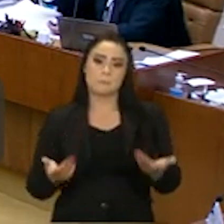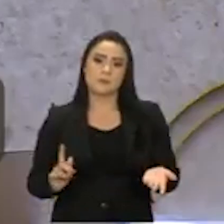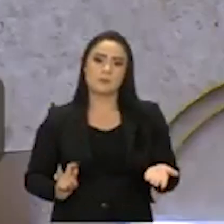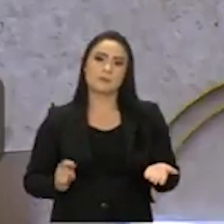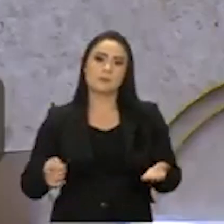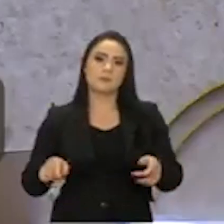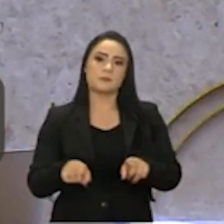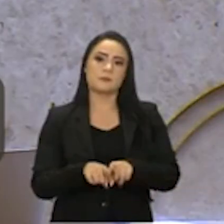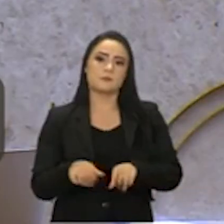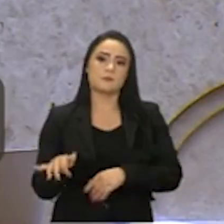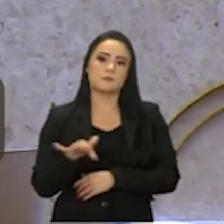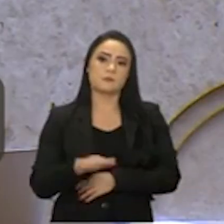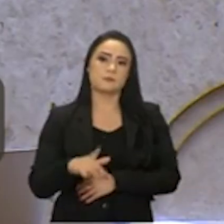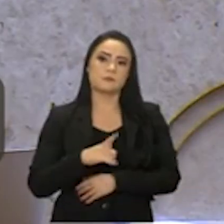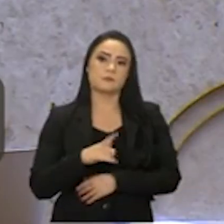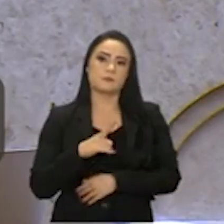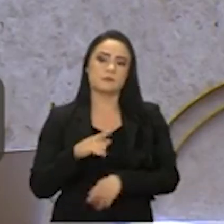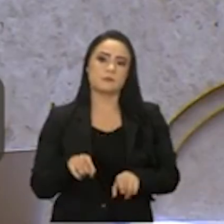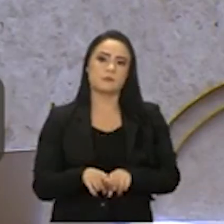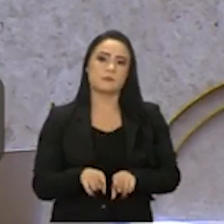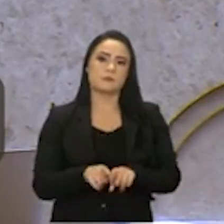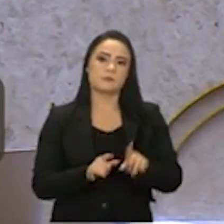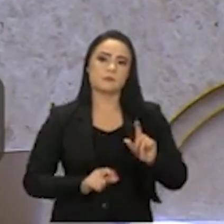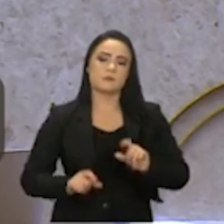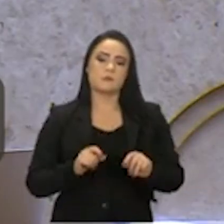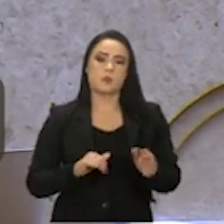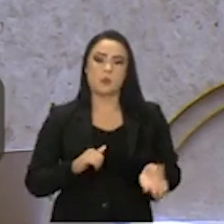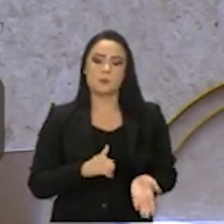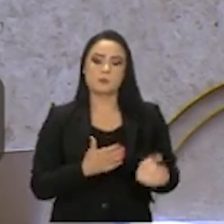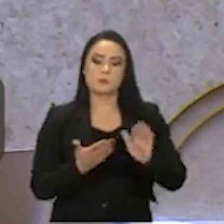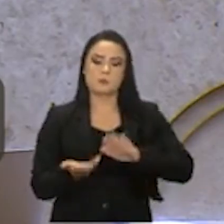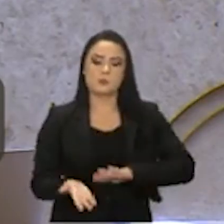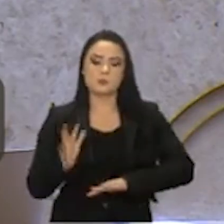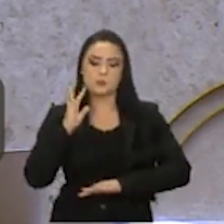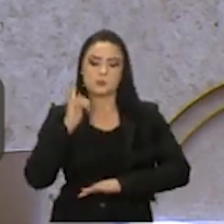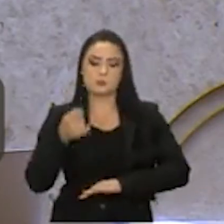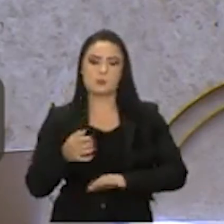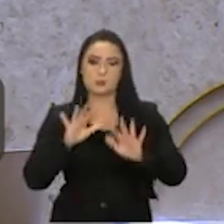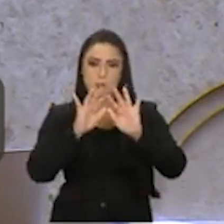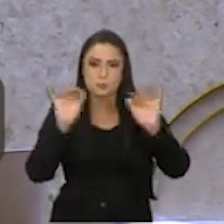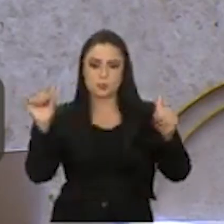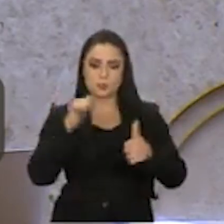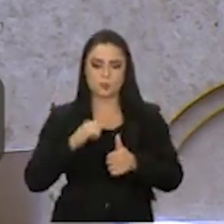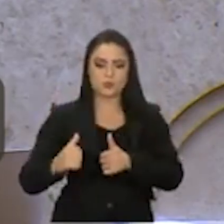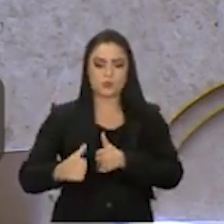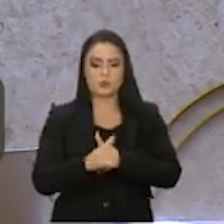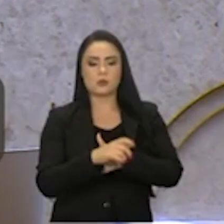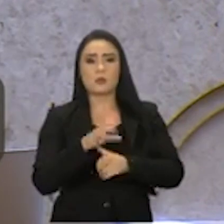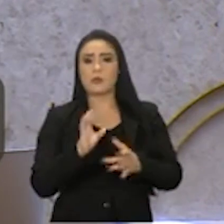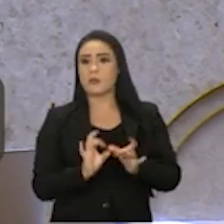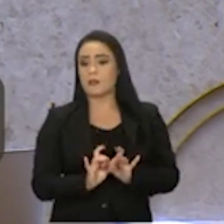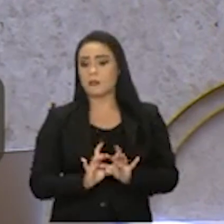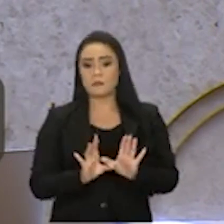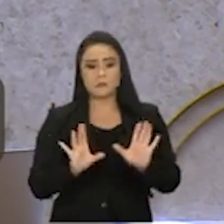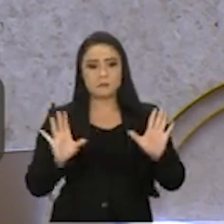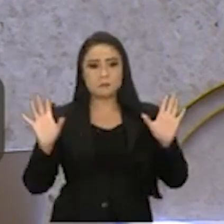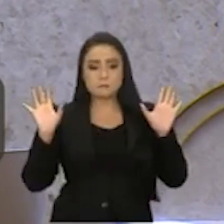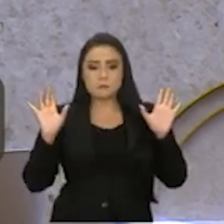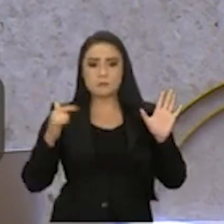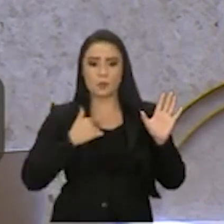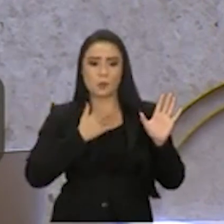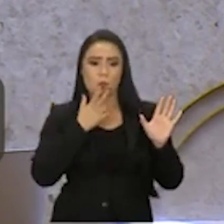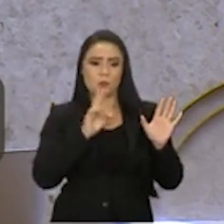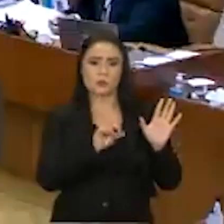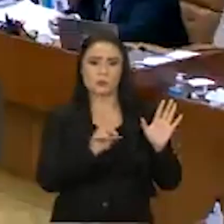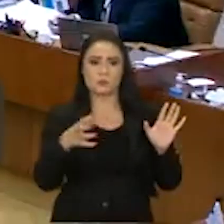condenado a 14 anos por homicídio, por decisão do tribunal do júri, pode sair livre. Presidente, eu acho que essa não